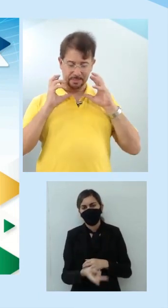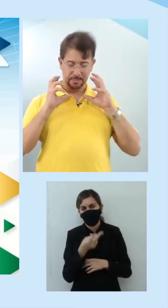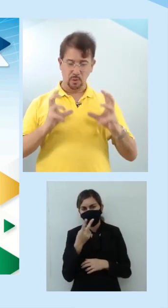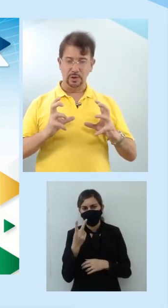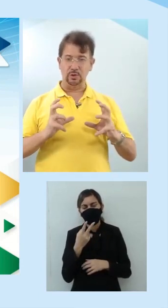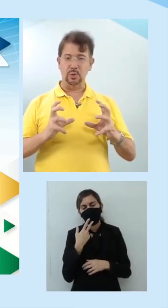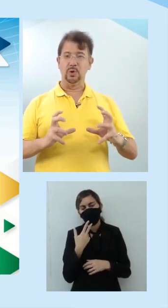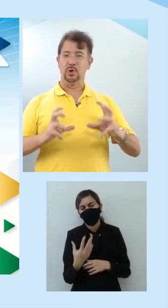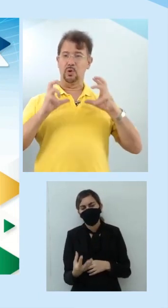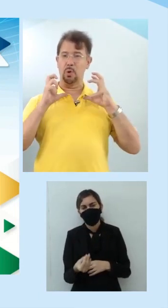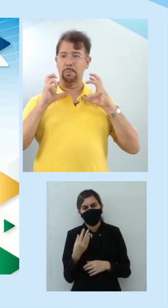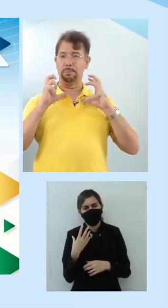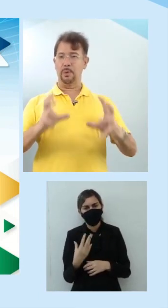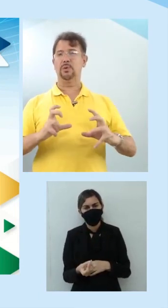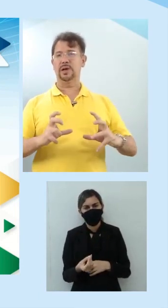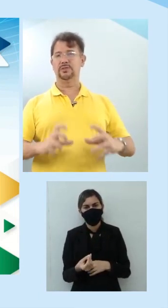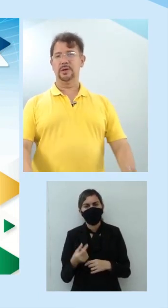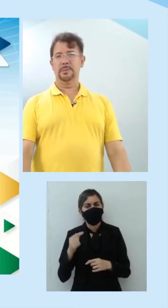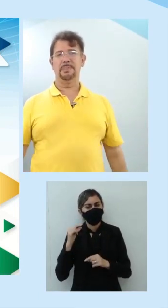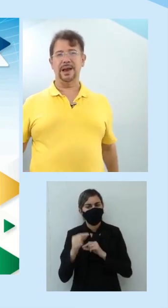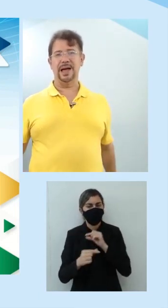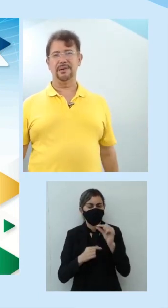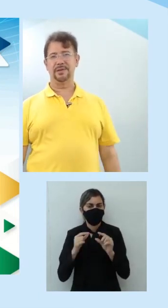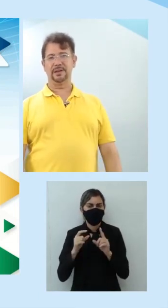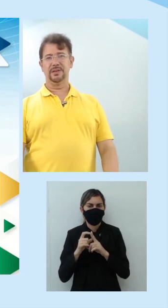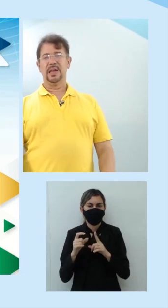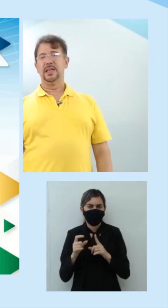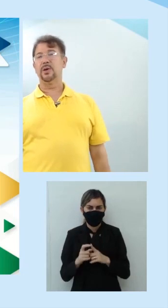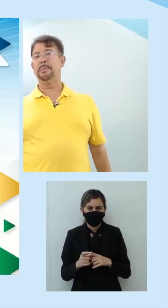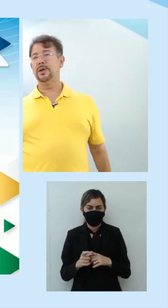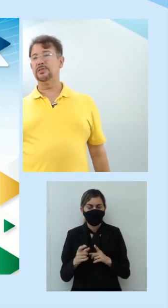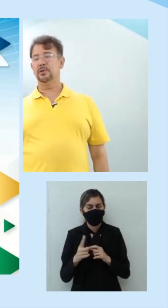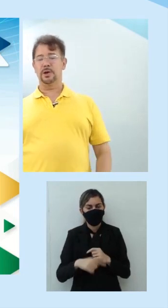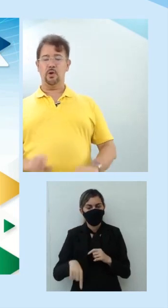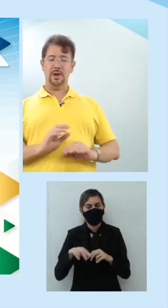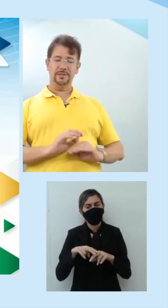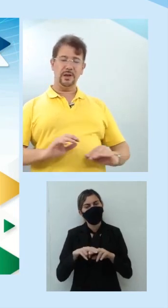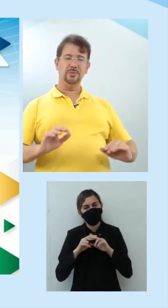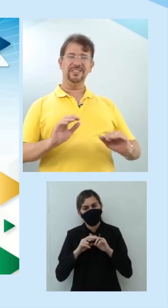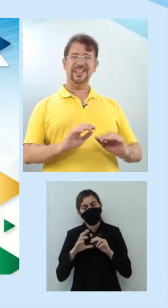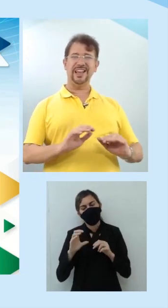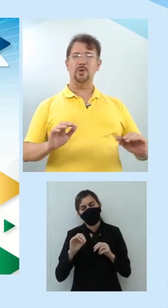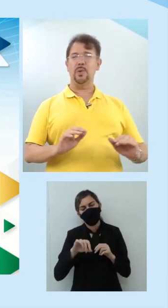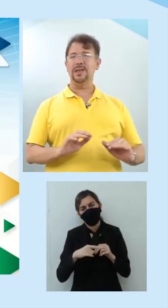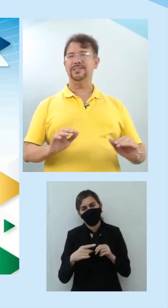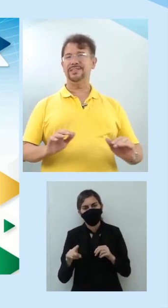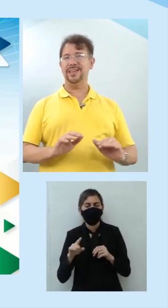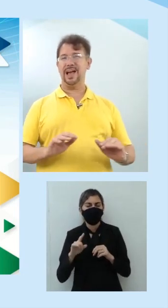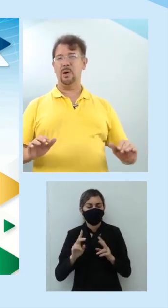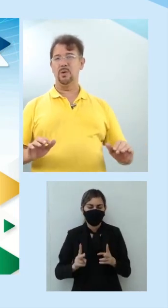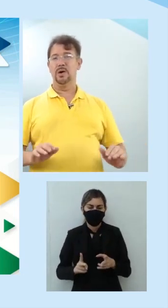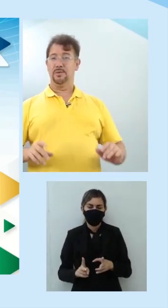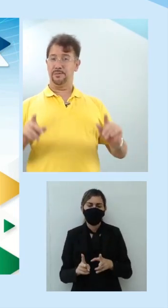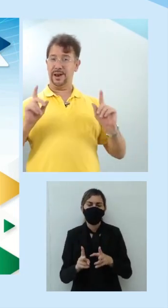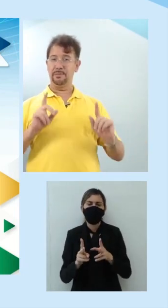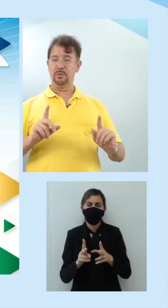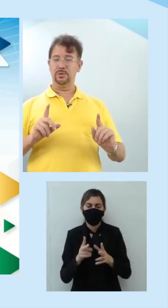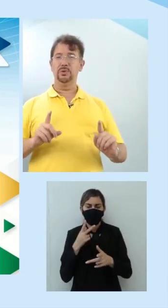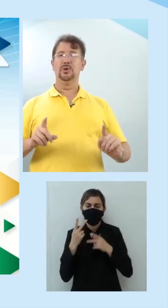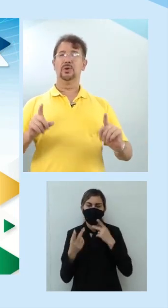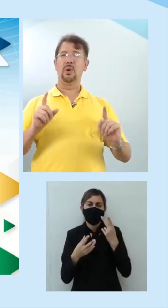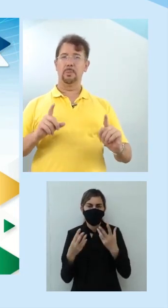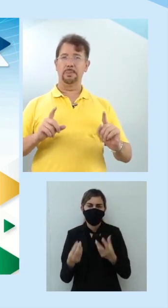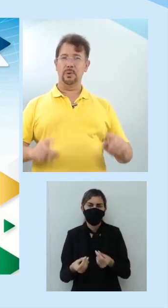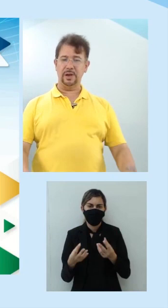falar muito com poucas palavras. Então é por isso que é uma coesão sequencial, falar